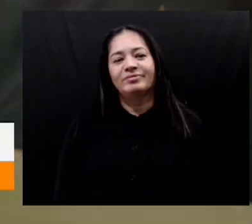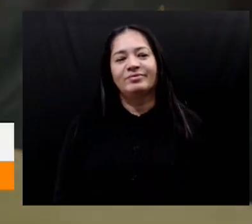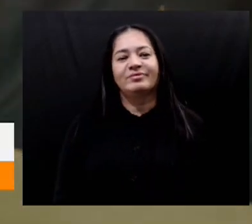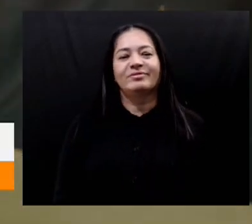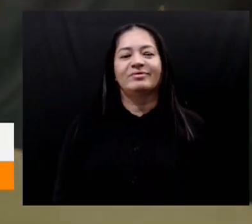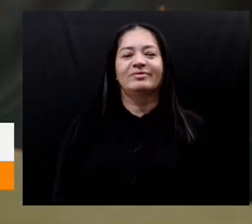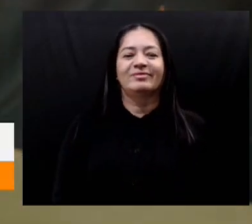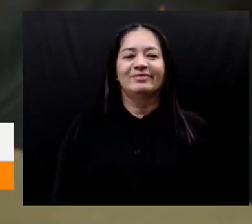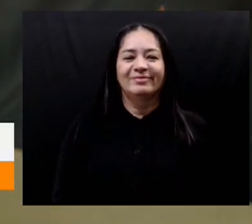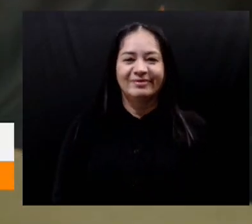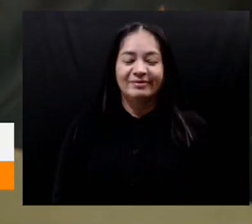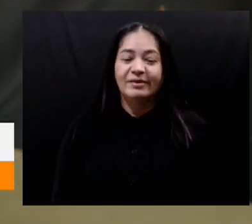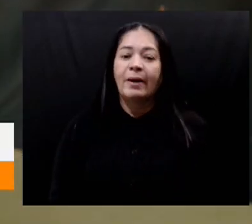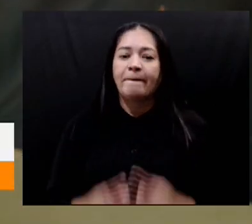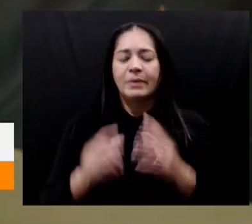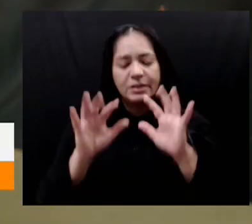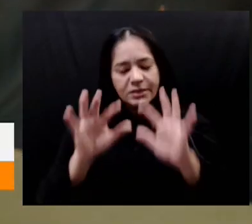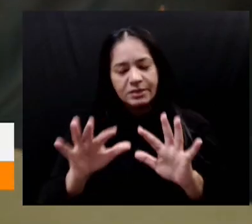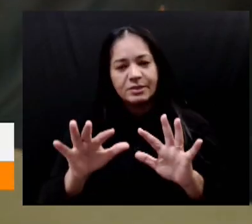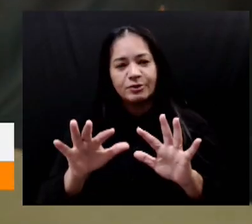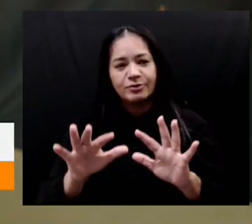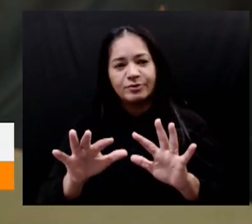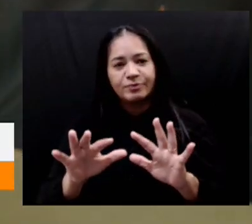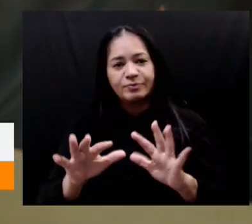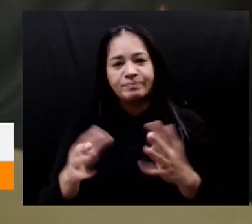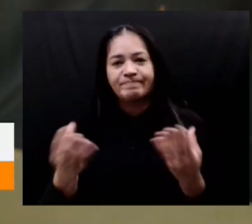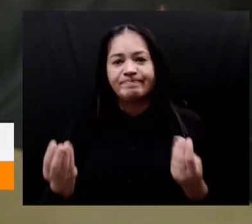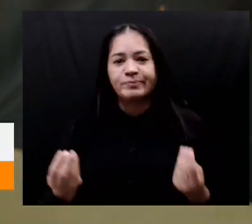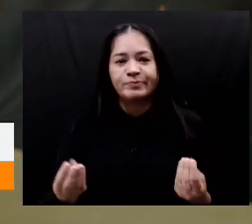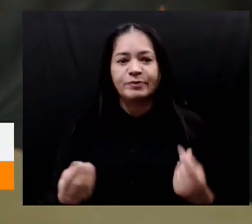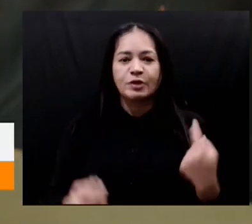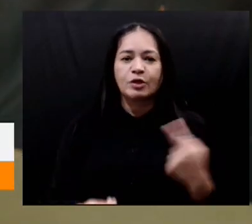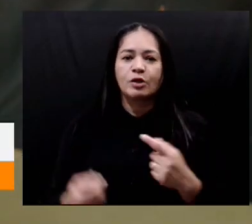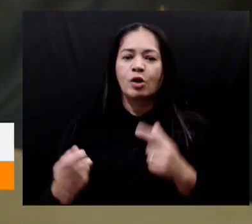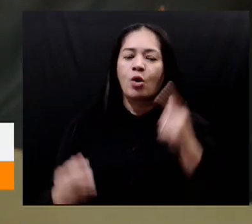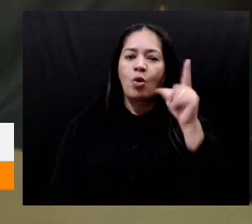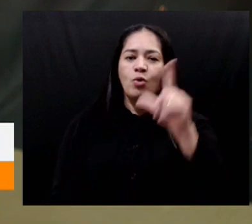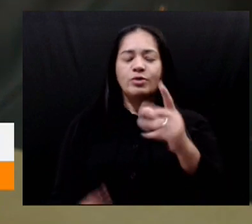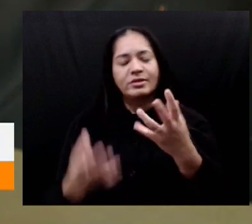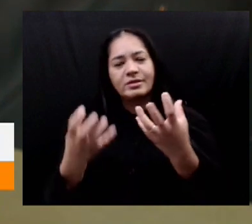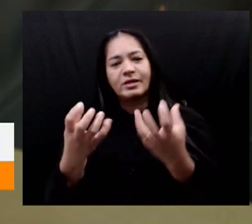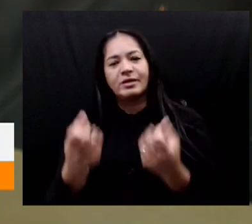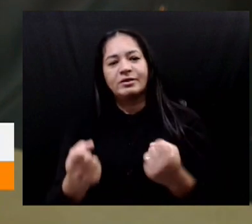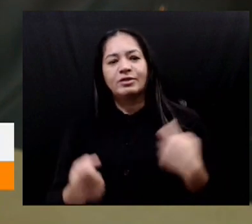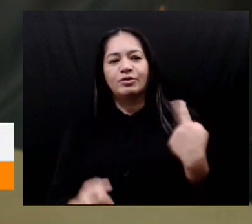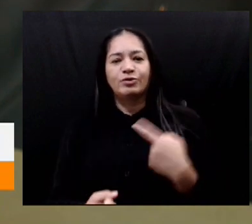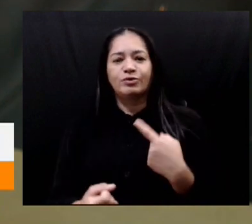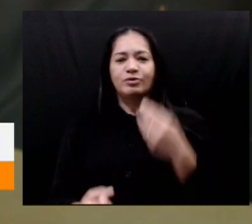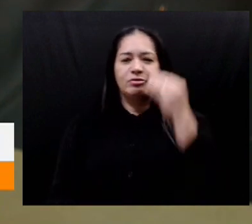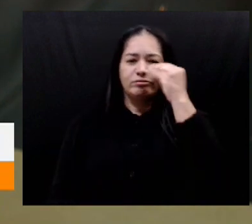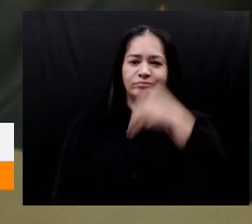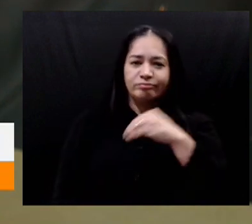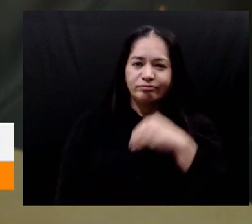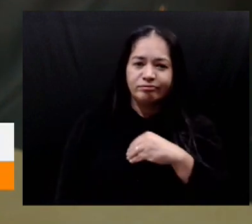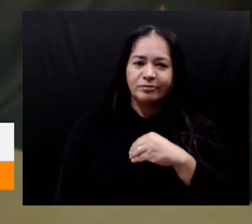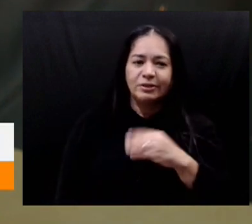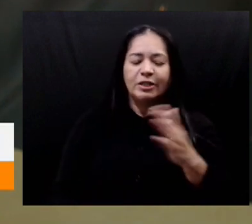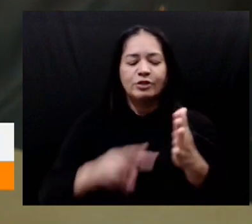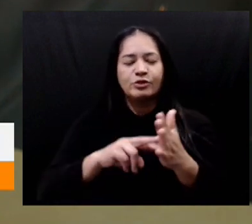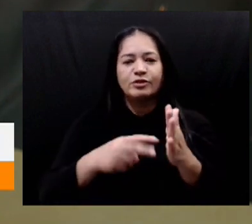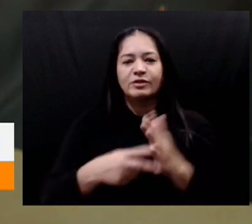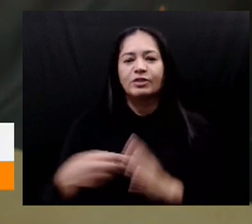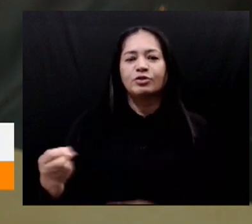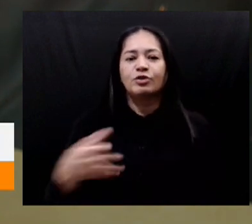é isso, gente, é isso. E que a gente possa acolher aí os nossos fracassos e ressignificar para que a partir